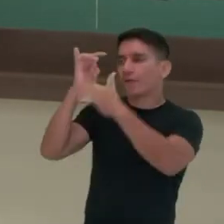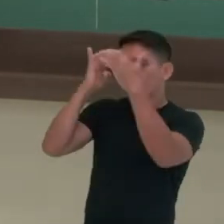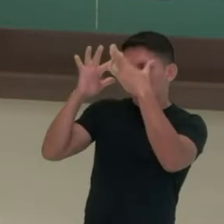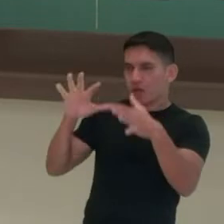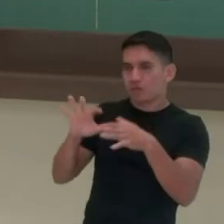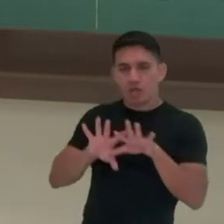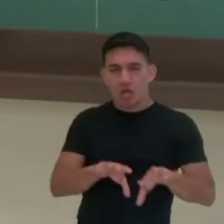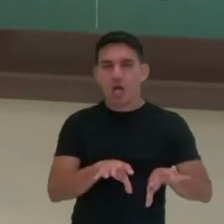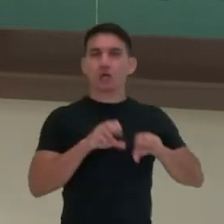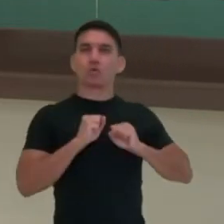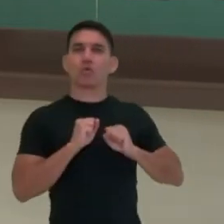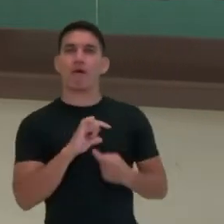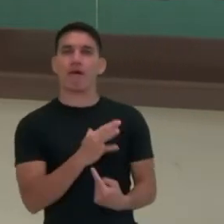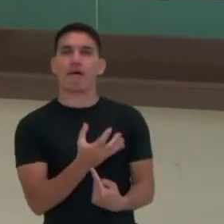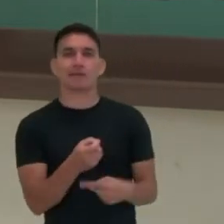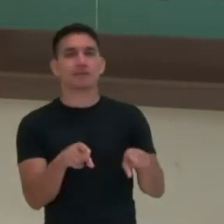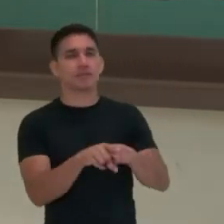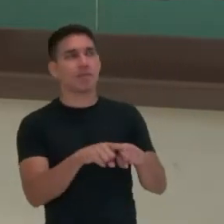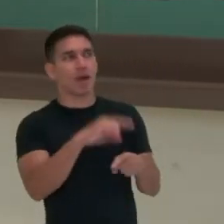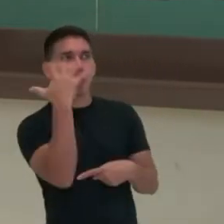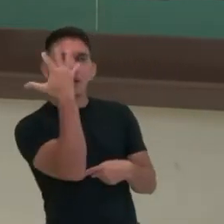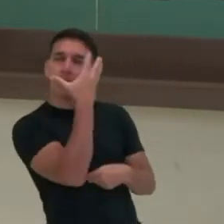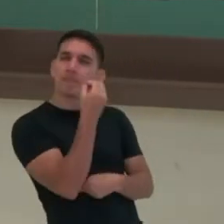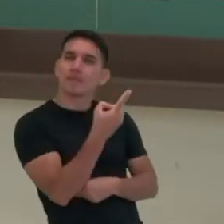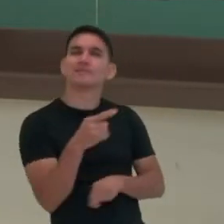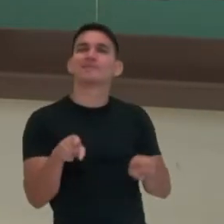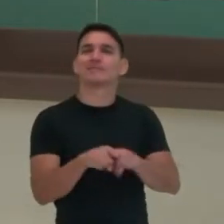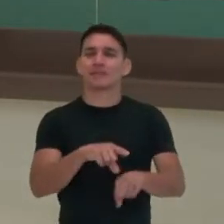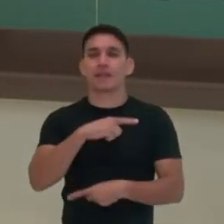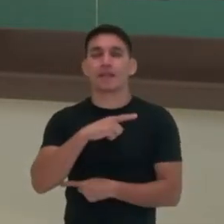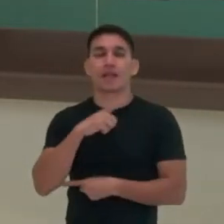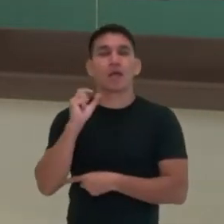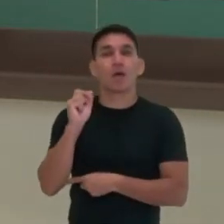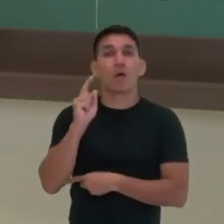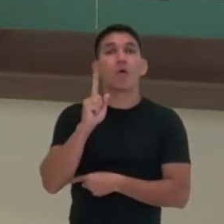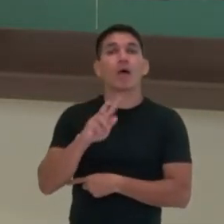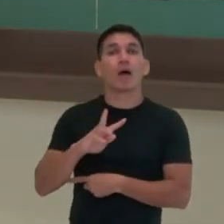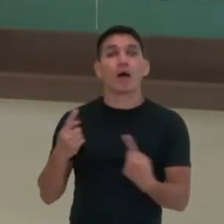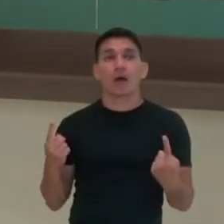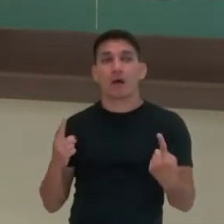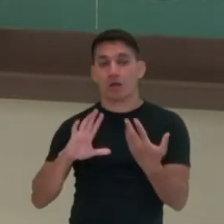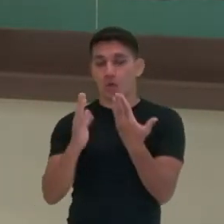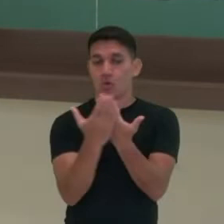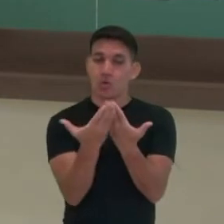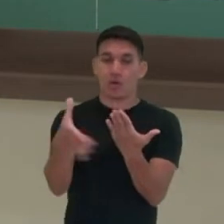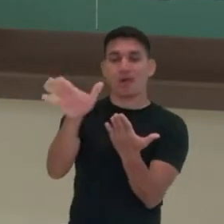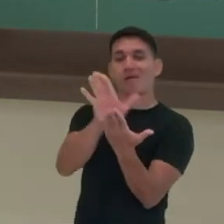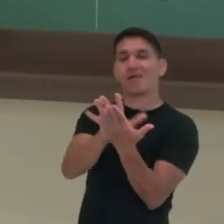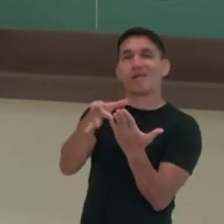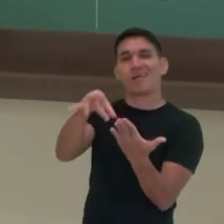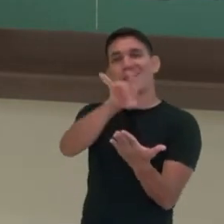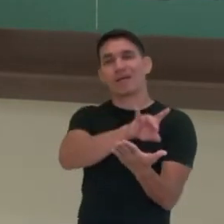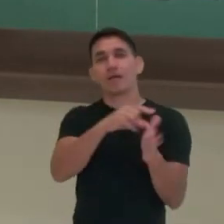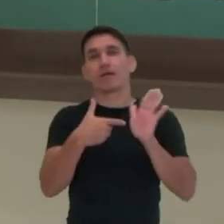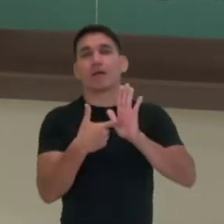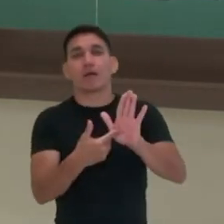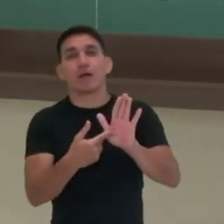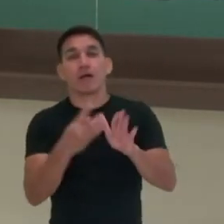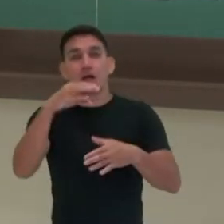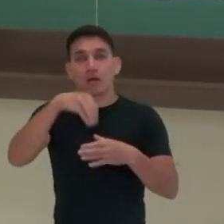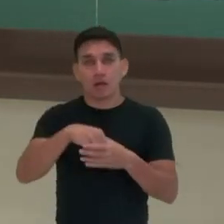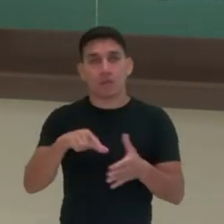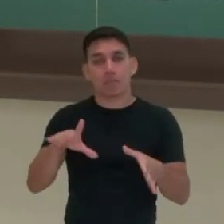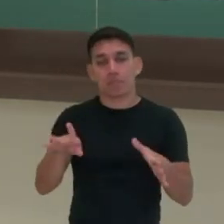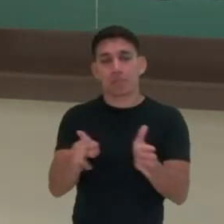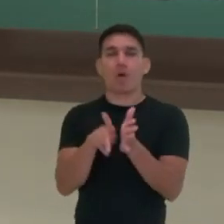ocupa da arte e da beleza. Aqui a gente tem, então, a contracapa desse livro tão importante dentro da história